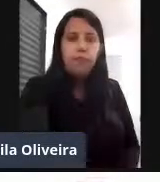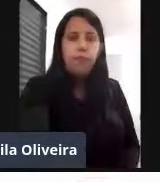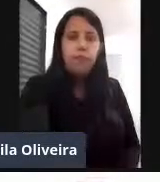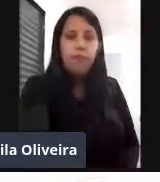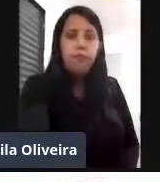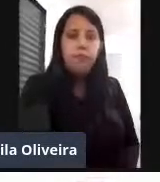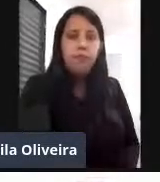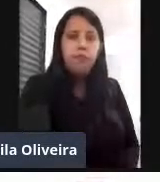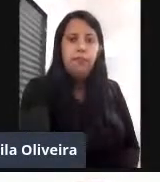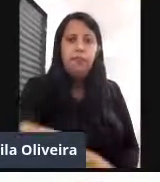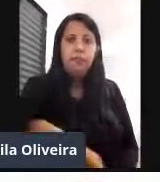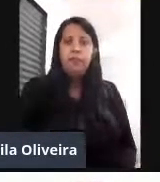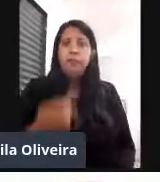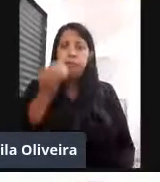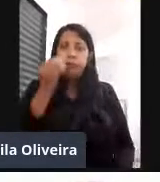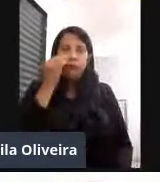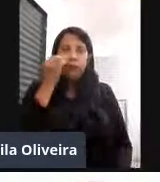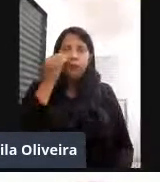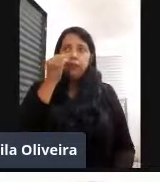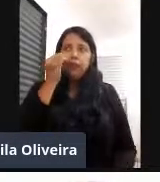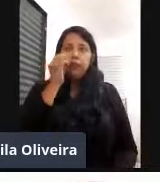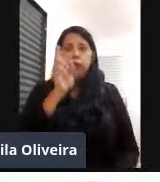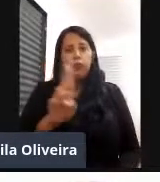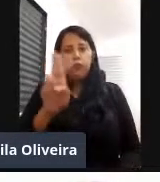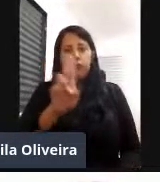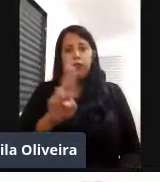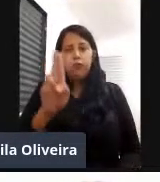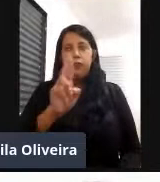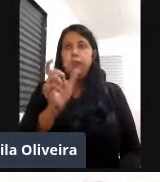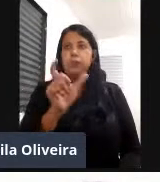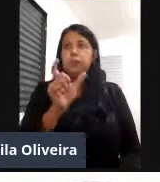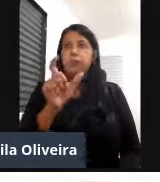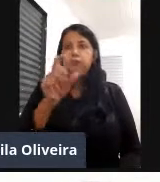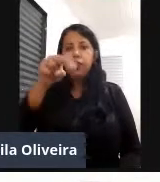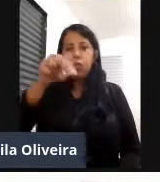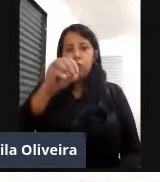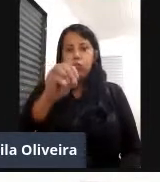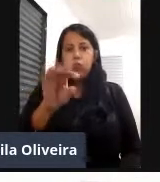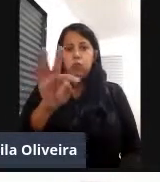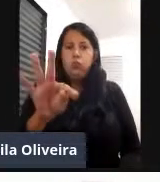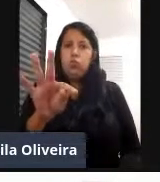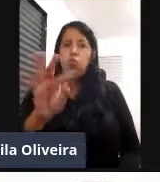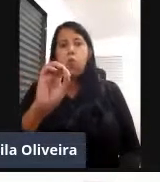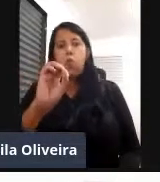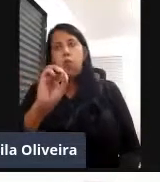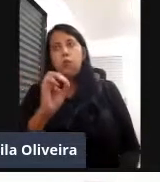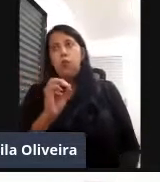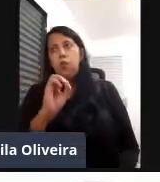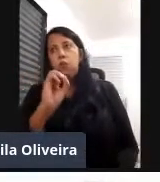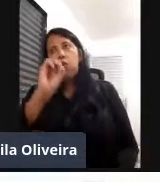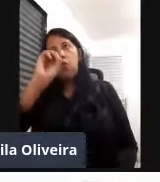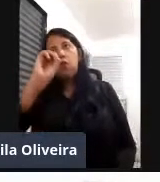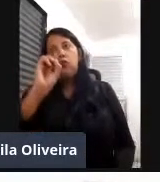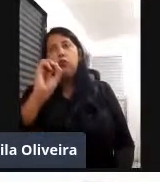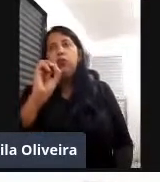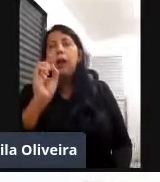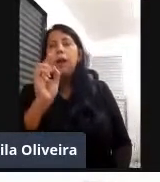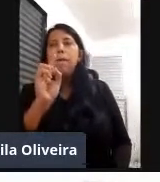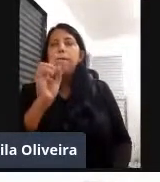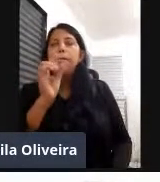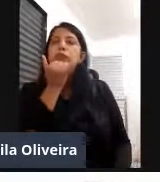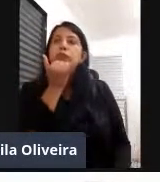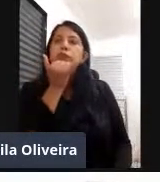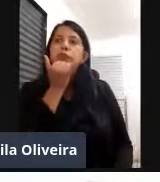Olha só como diminuiu muito o número de resultados. Ele trouxe para mim tudo o que tem o termo